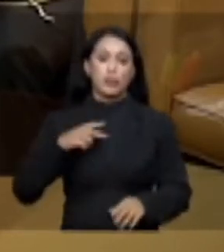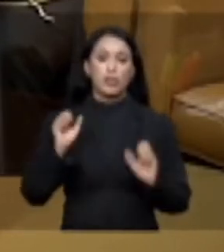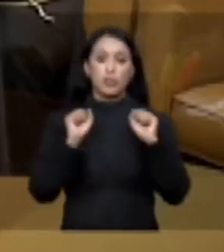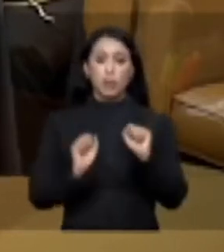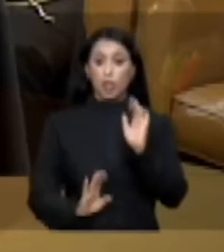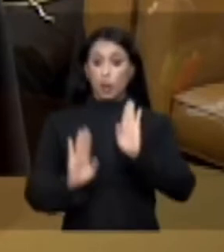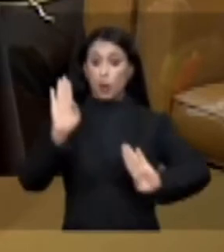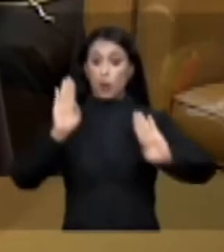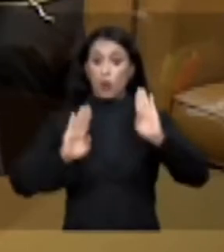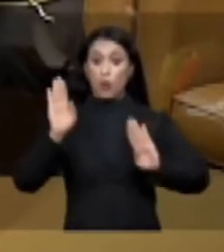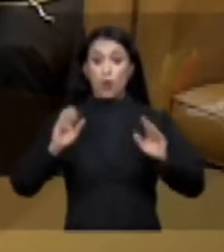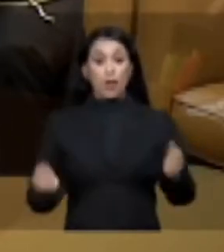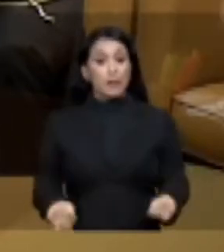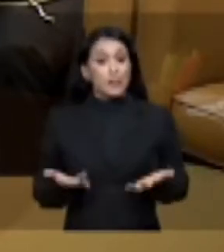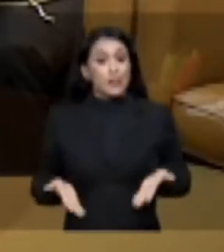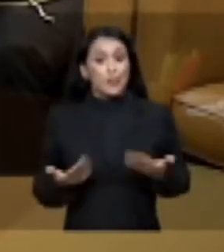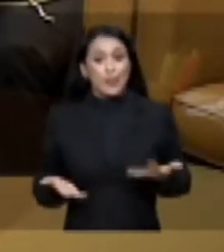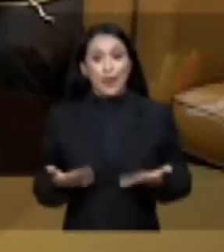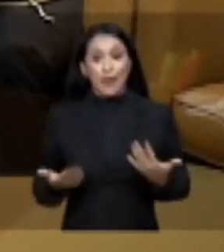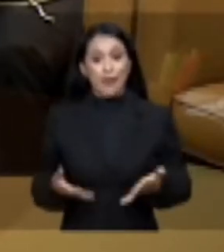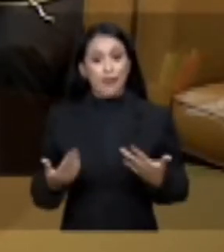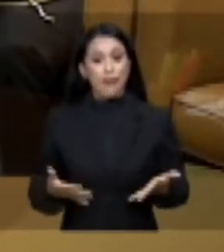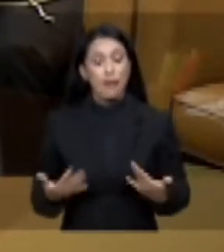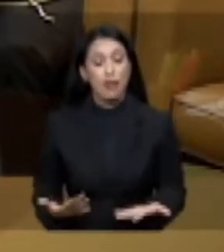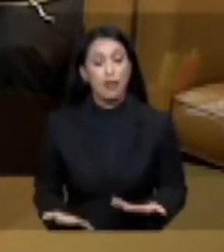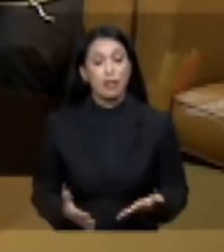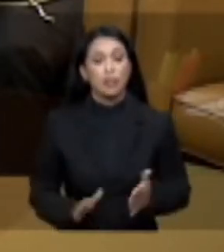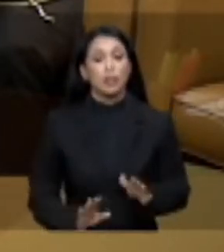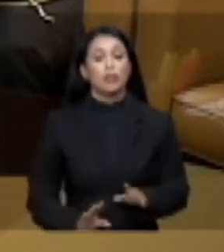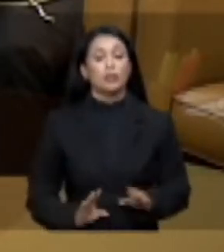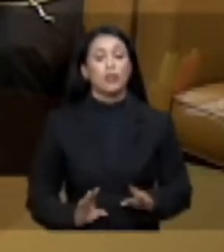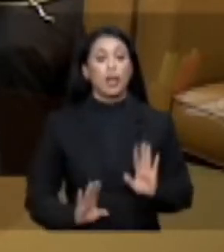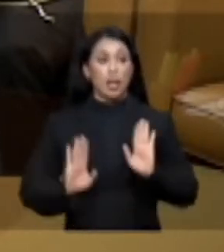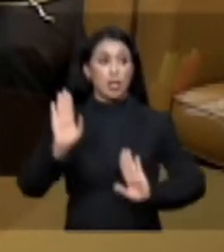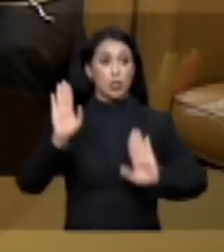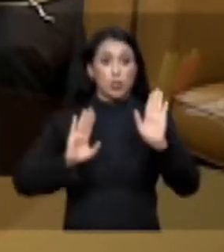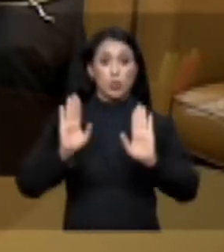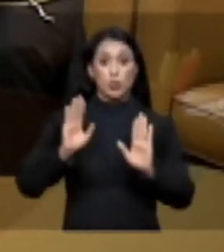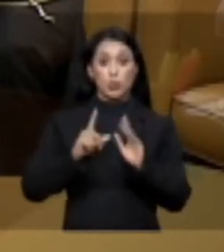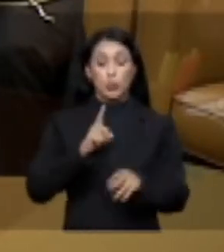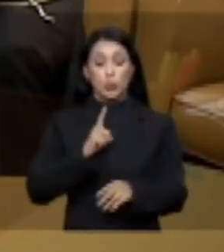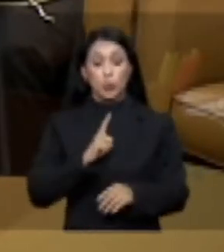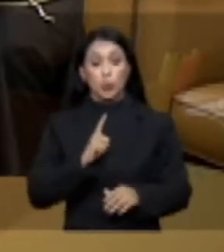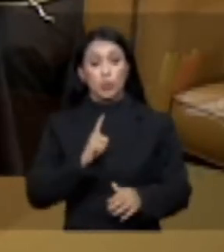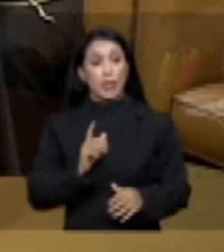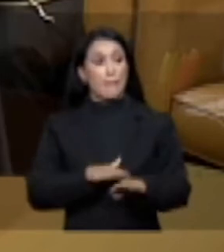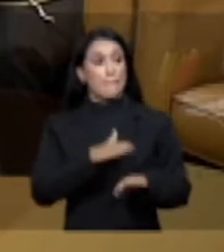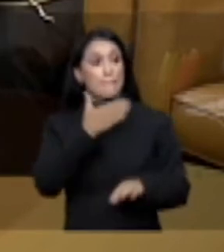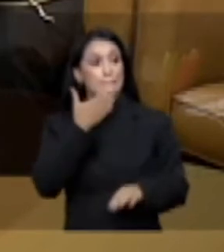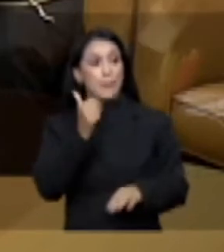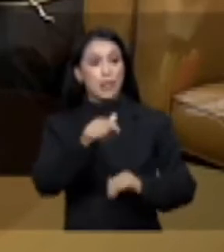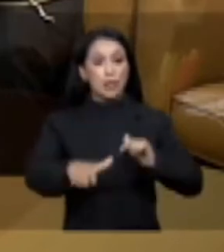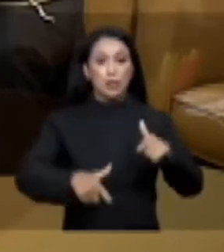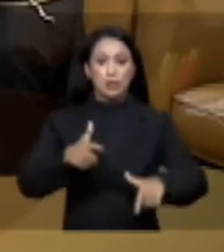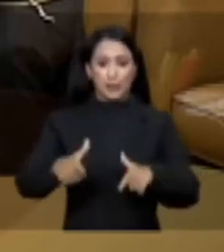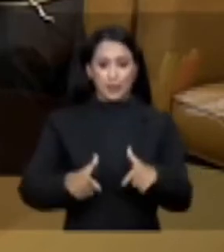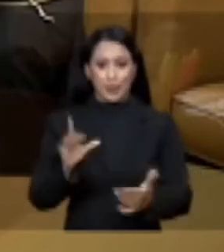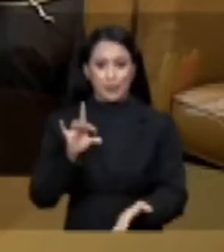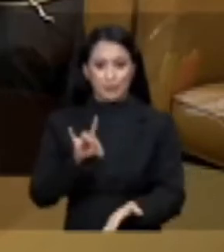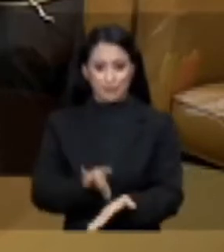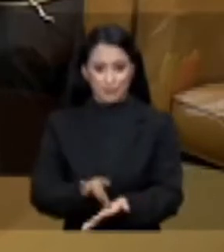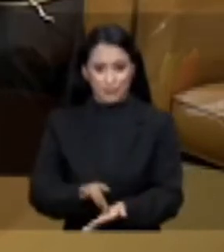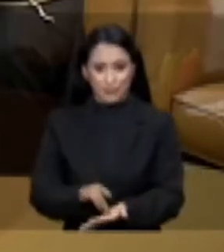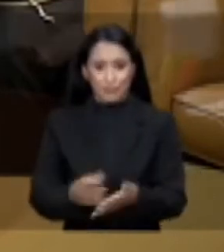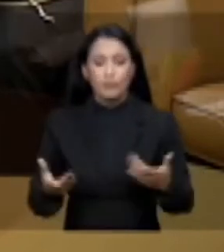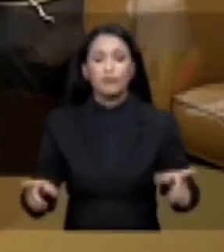devem. Estimula-se, portanto, excelências, a disputa entre agentes econômicos para a mais adequada prestação dos serviços.